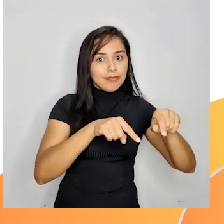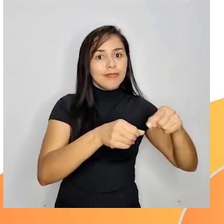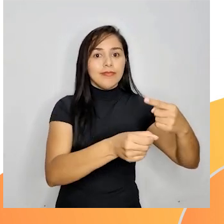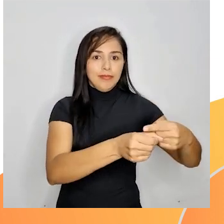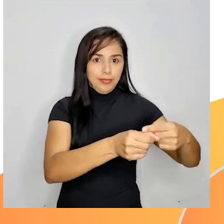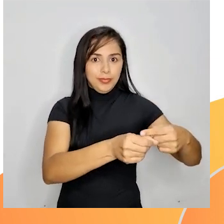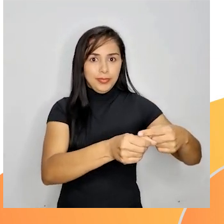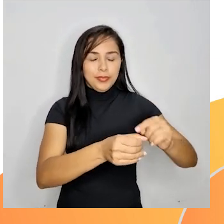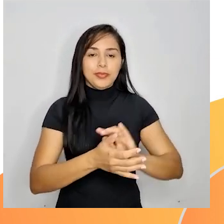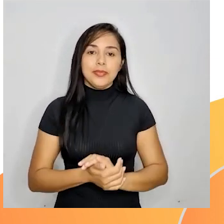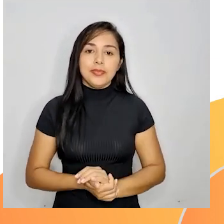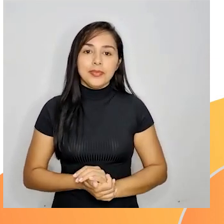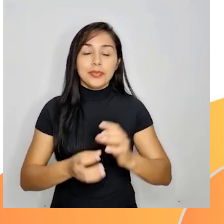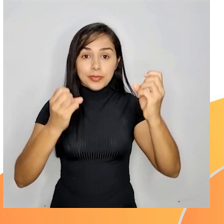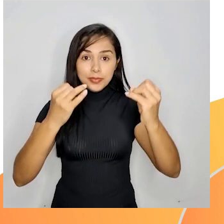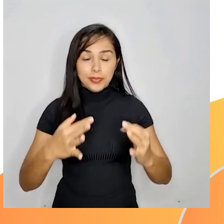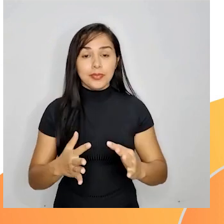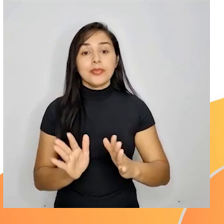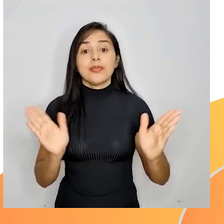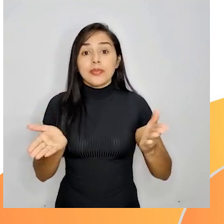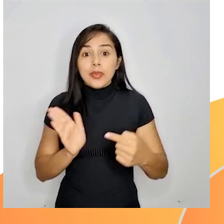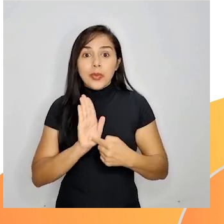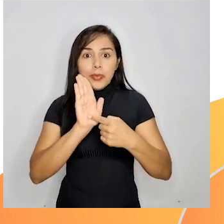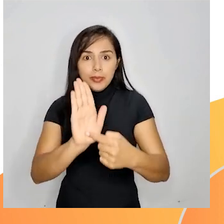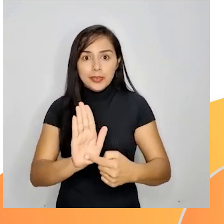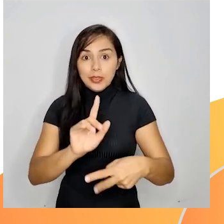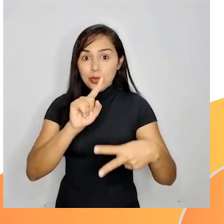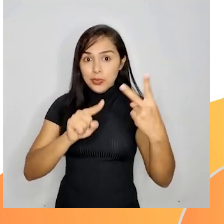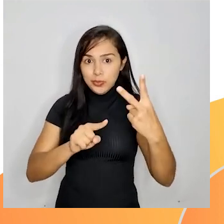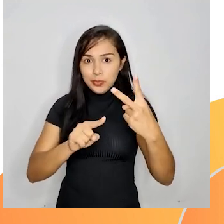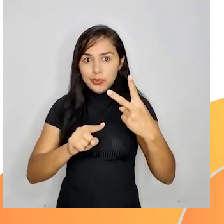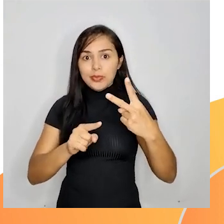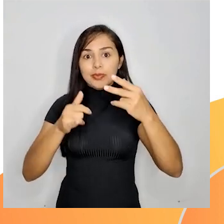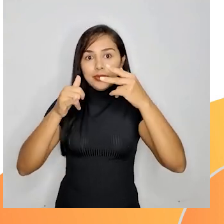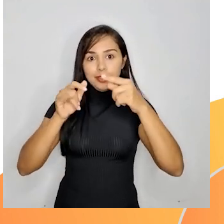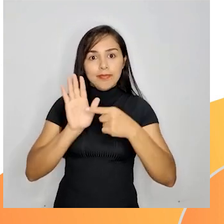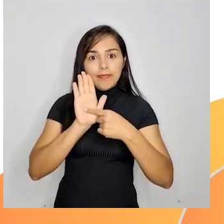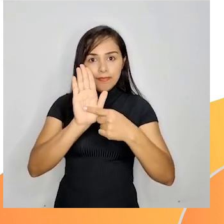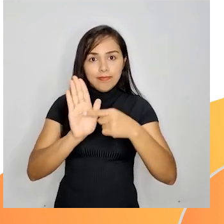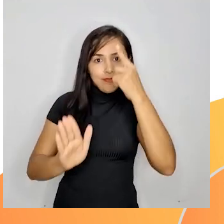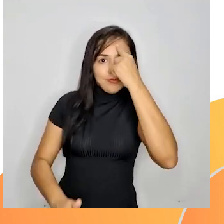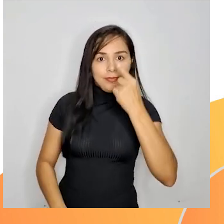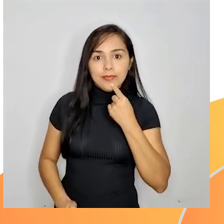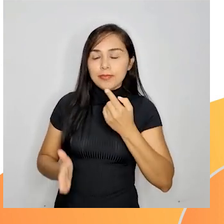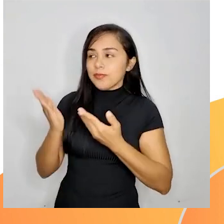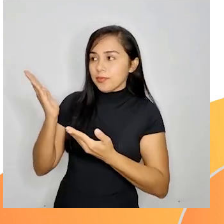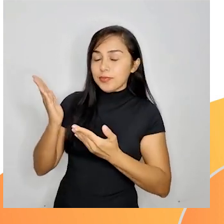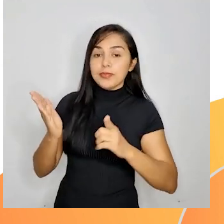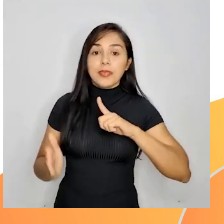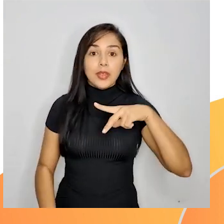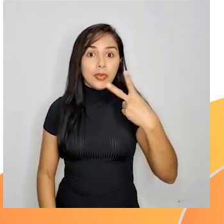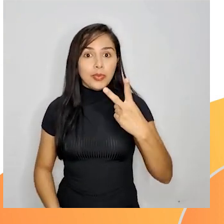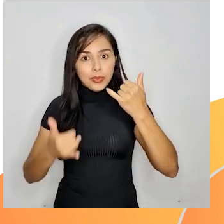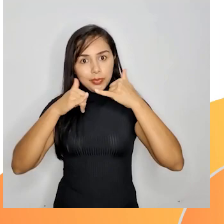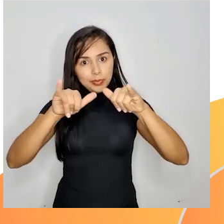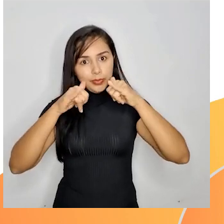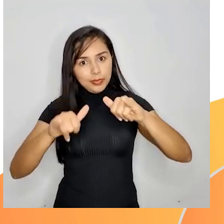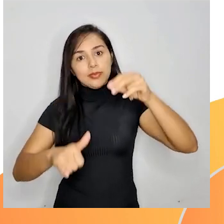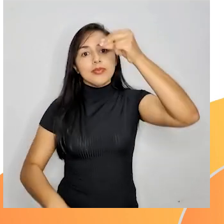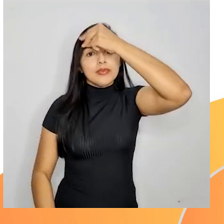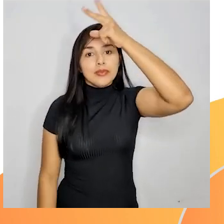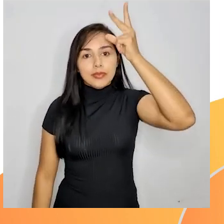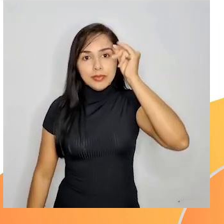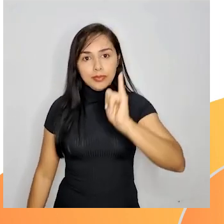Contextualizando, eu vou te mostrar duas imagens. Aqui a gente tem duas notícias da Prefeitura de Imperatriz,